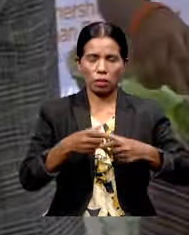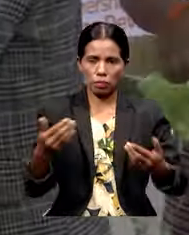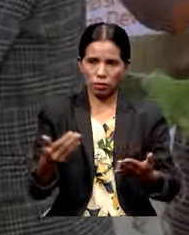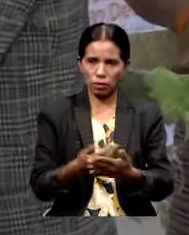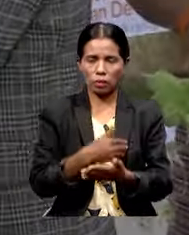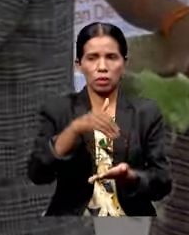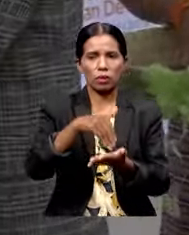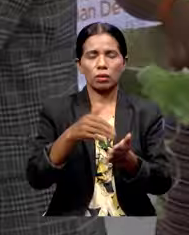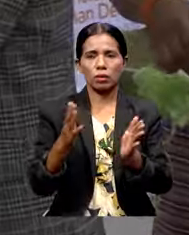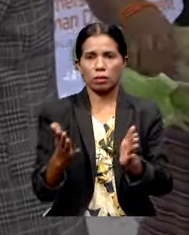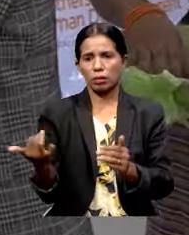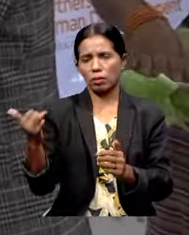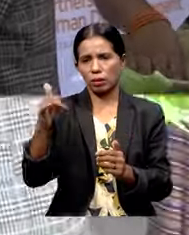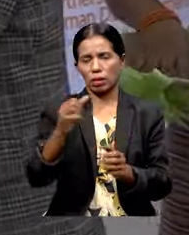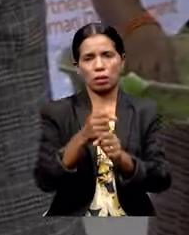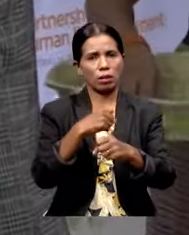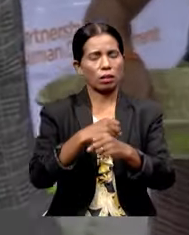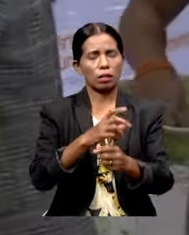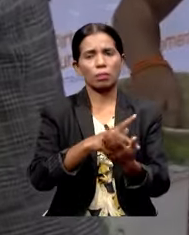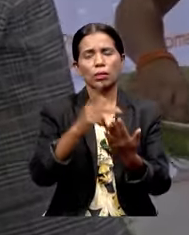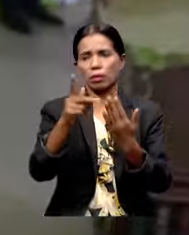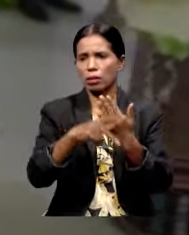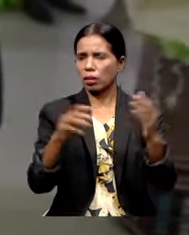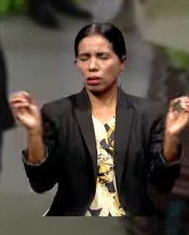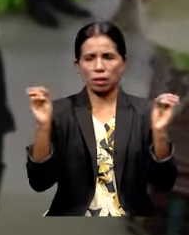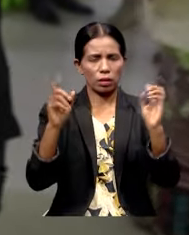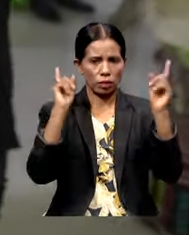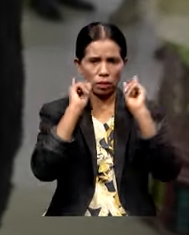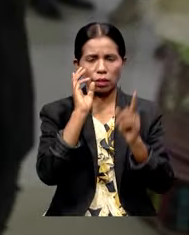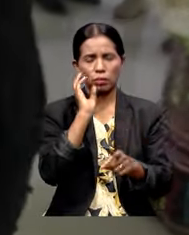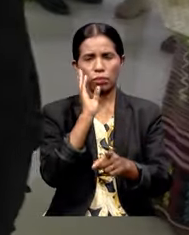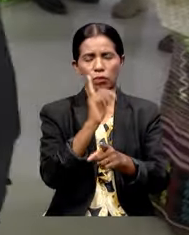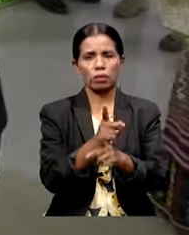Estudo Nebesira Halo, identifica programa refere Leia Vantazen,